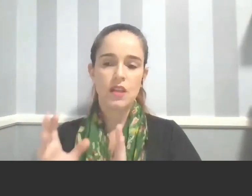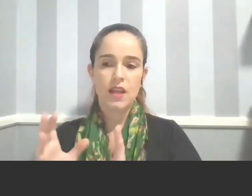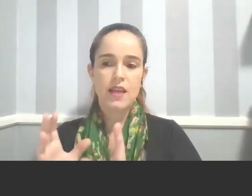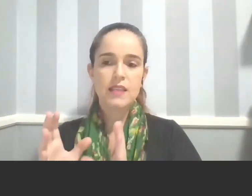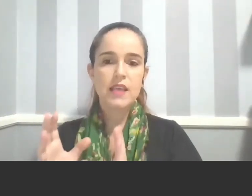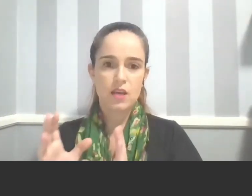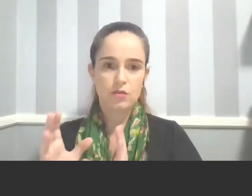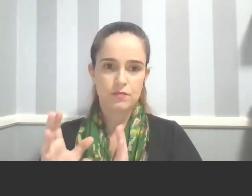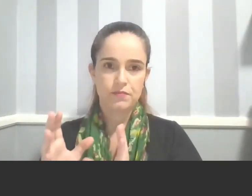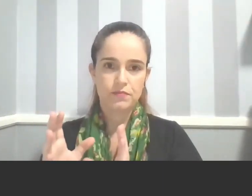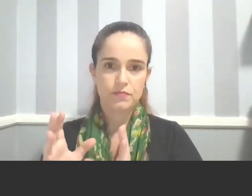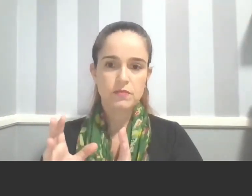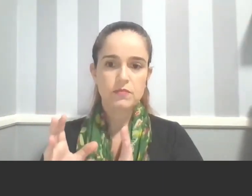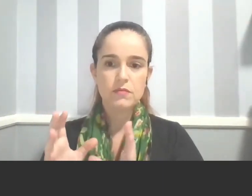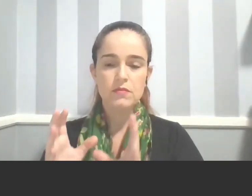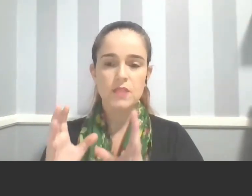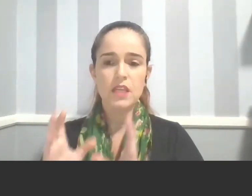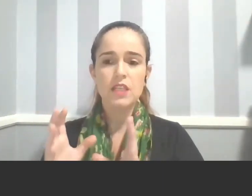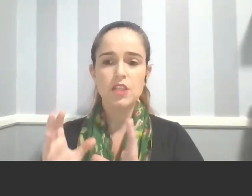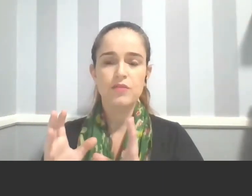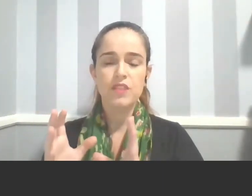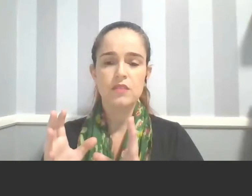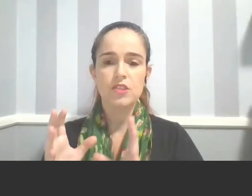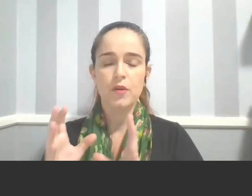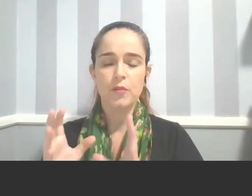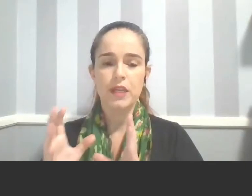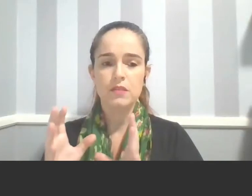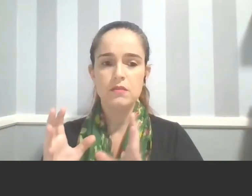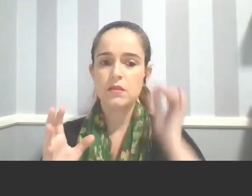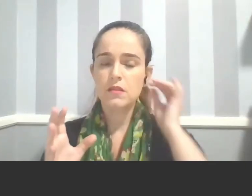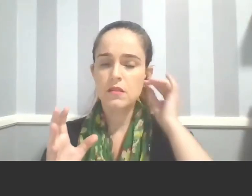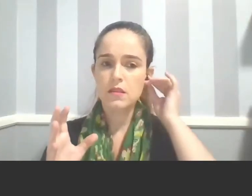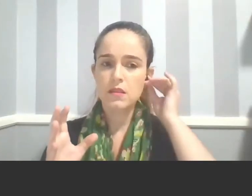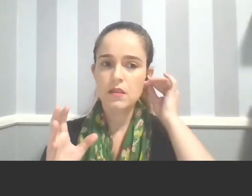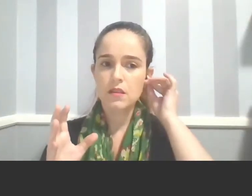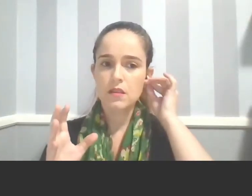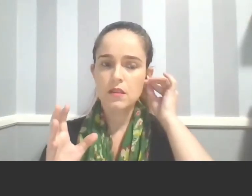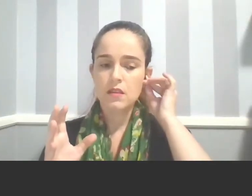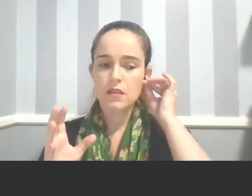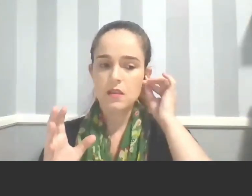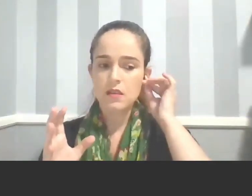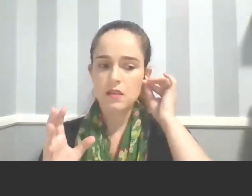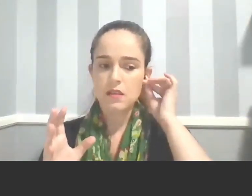ventrículo esquerdo. Gente, vocês estão me ouvindo? Vocês estão me acompanhando?